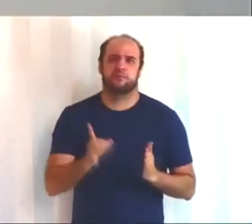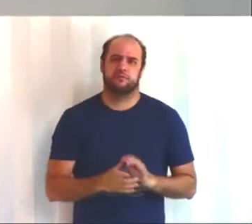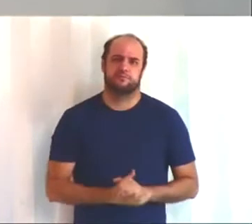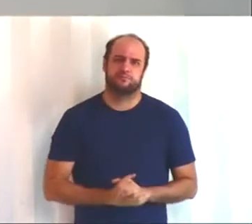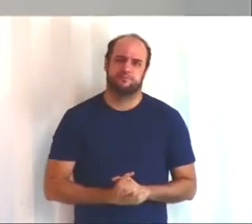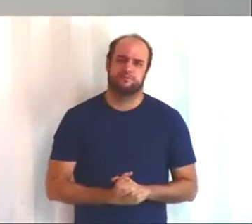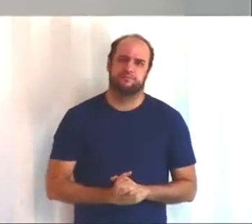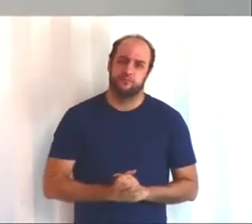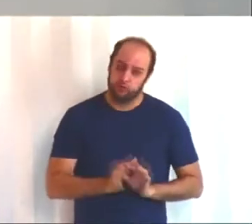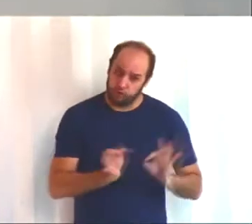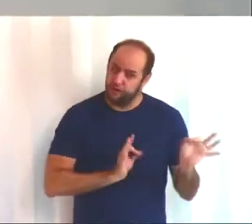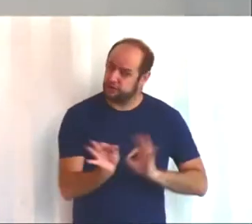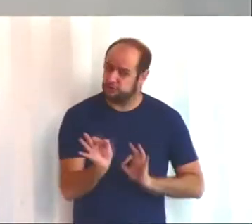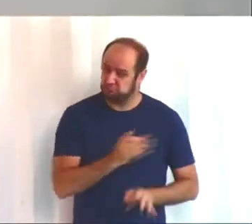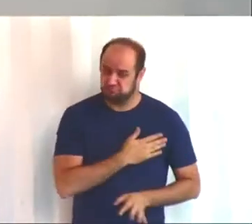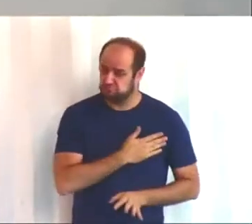correção.